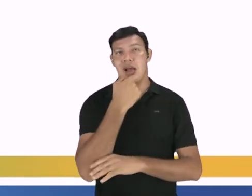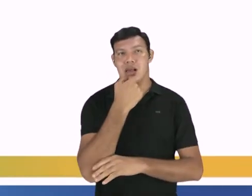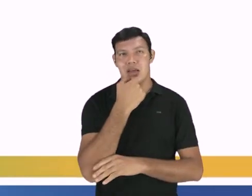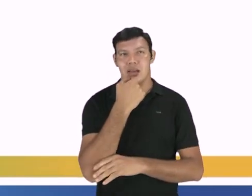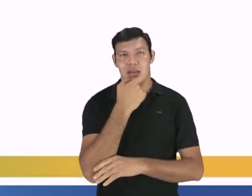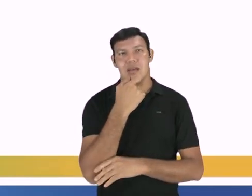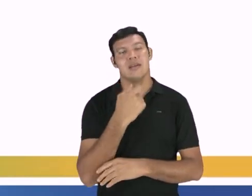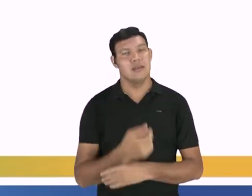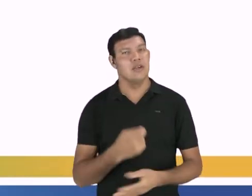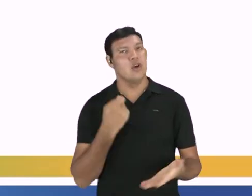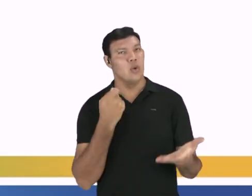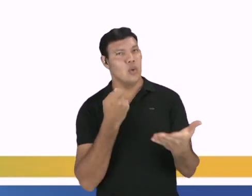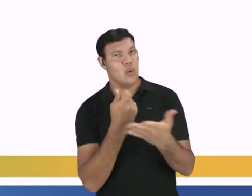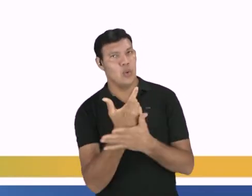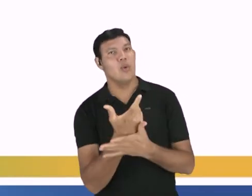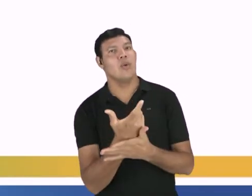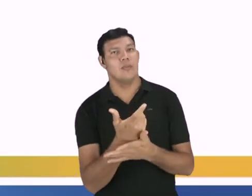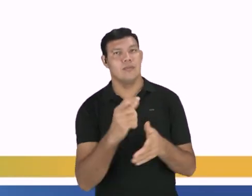guia de inglês.